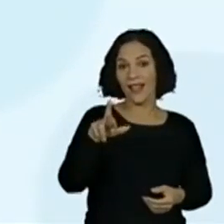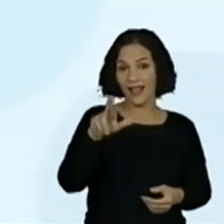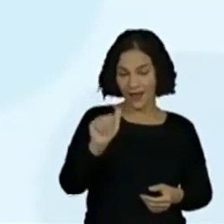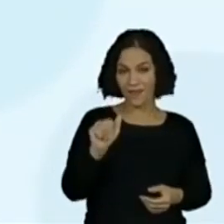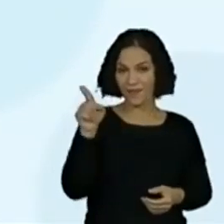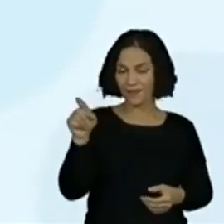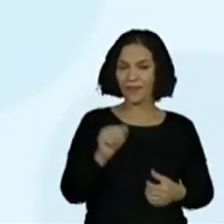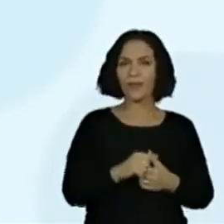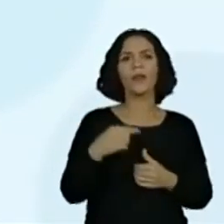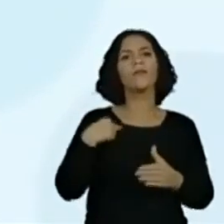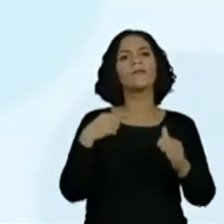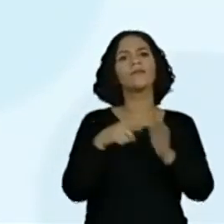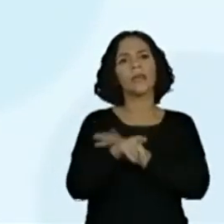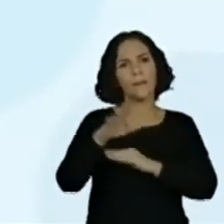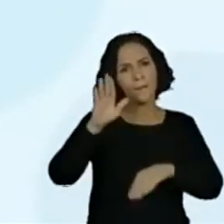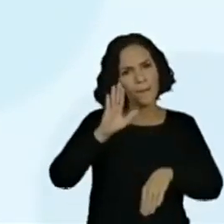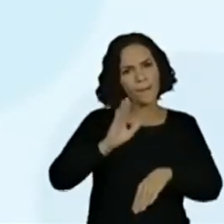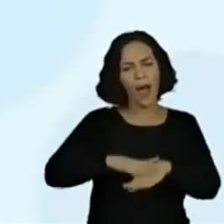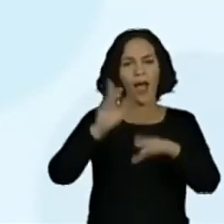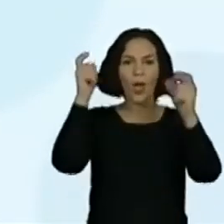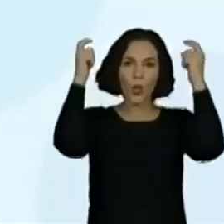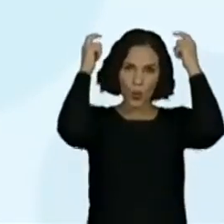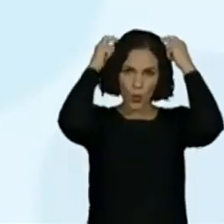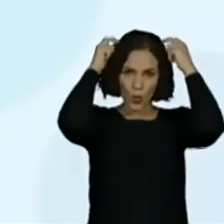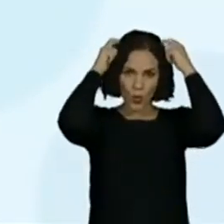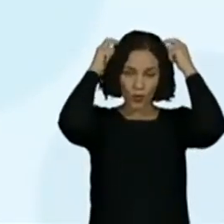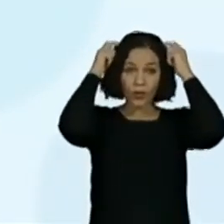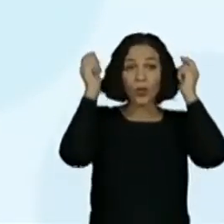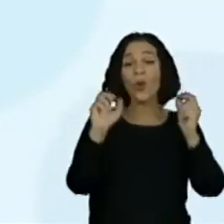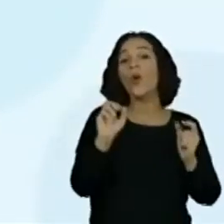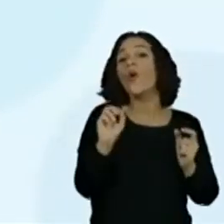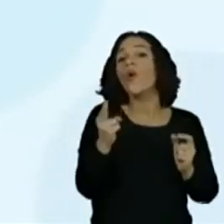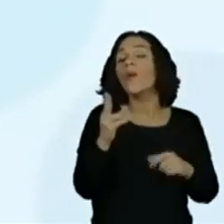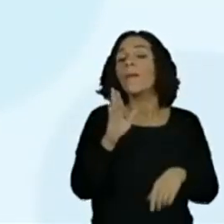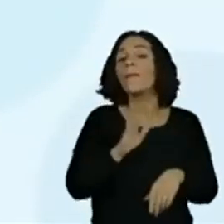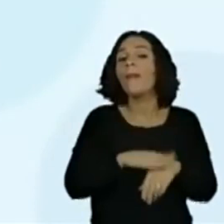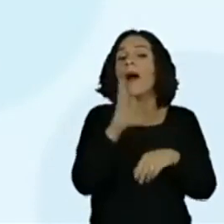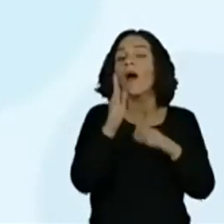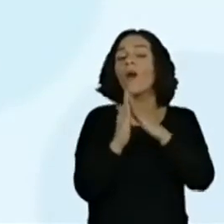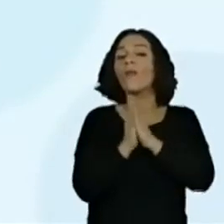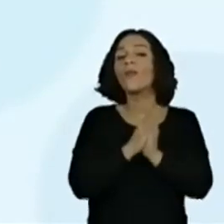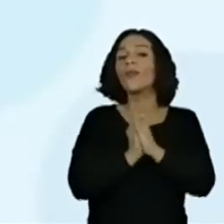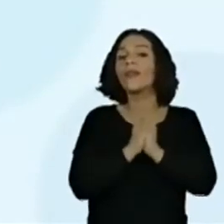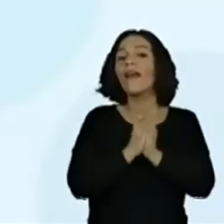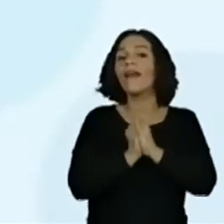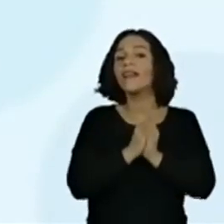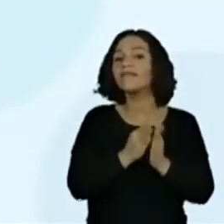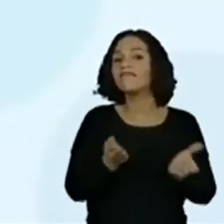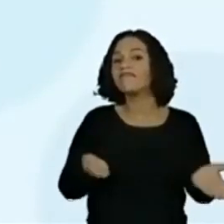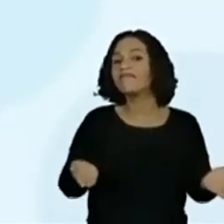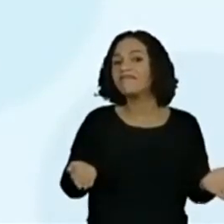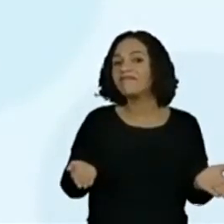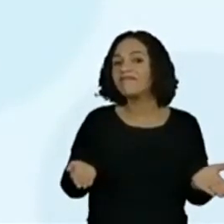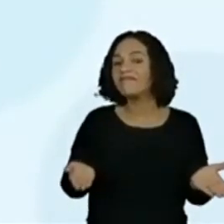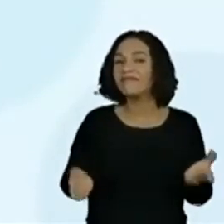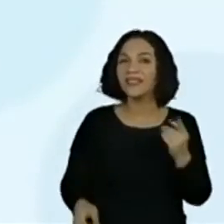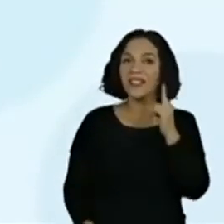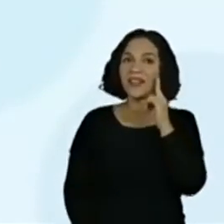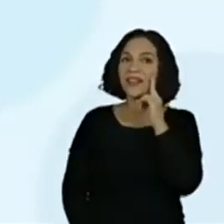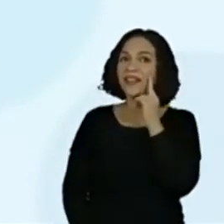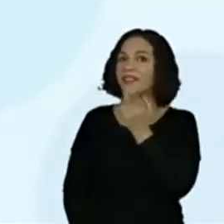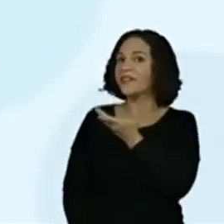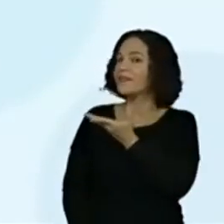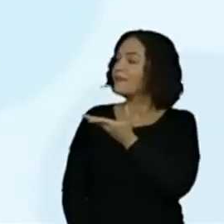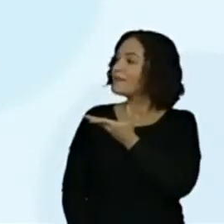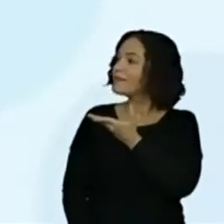ou tem mais bonecas? Olha aí. Veja a estante de brinquedos de Lara. Ela